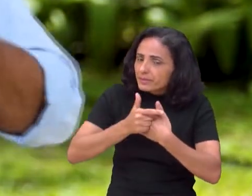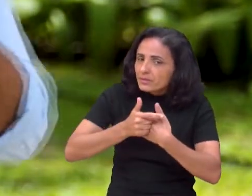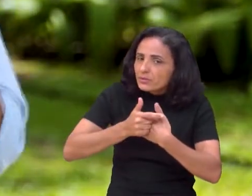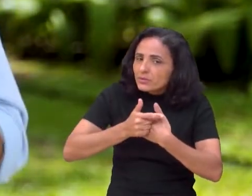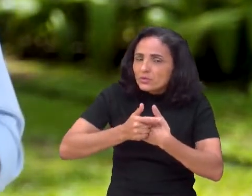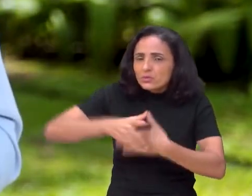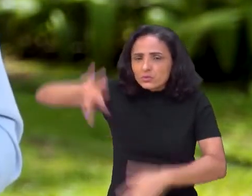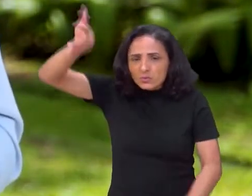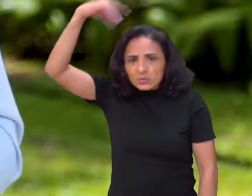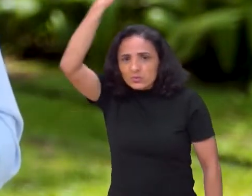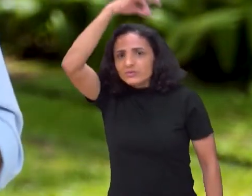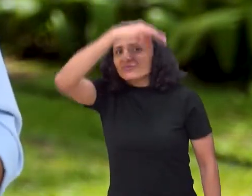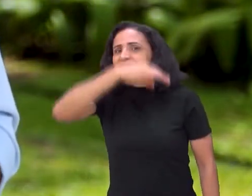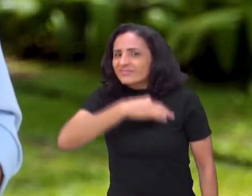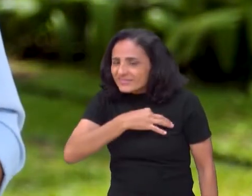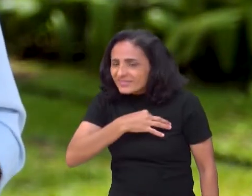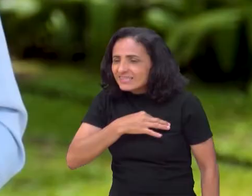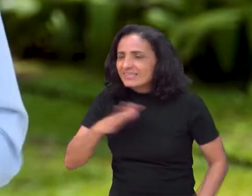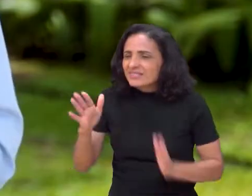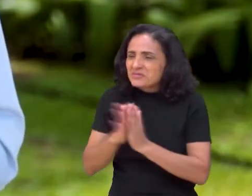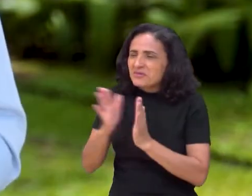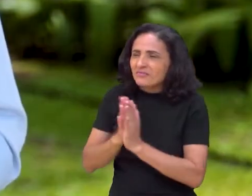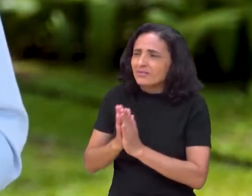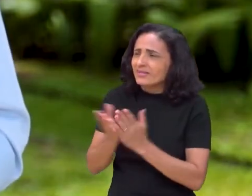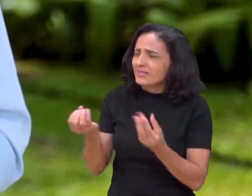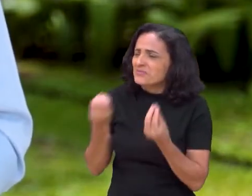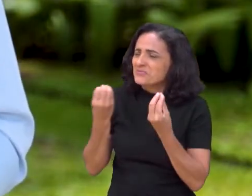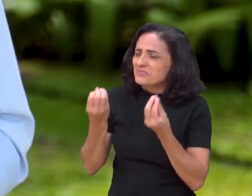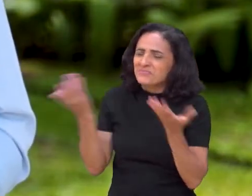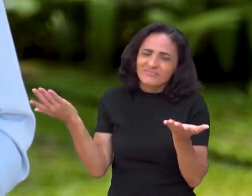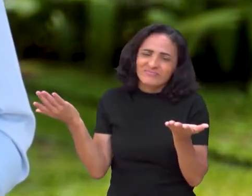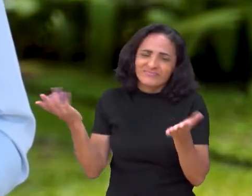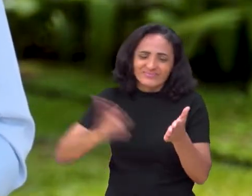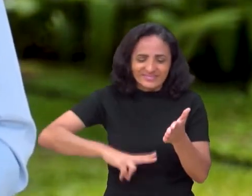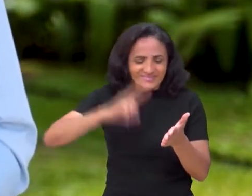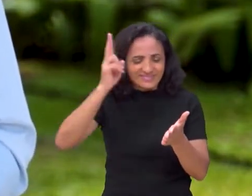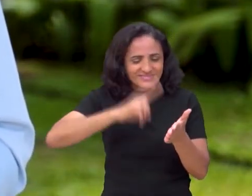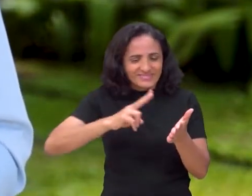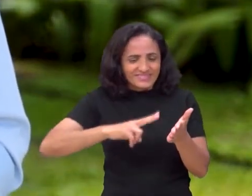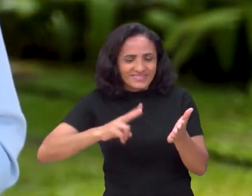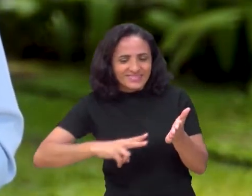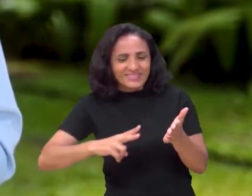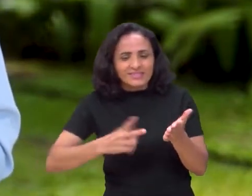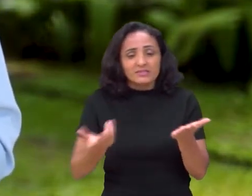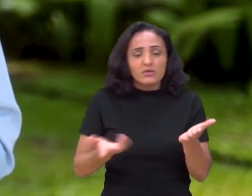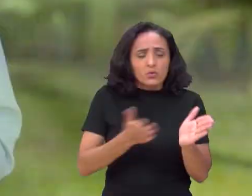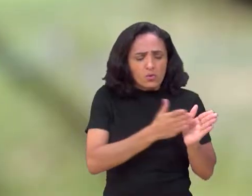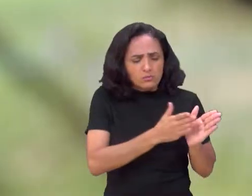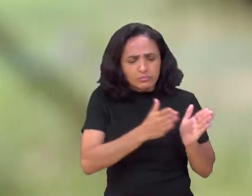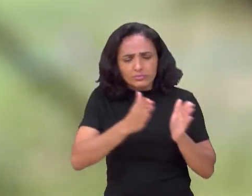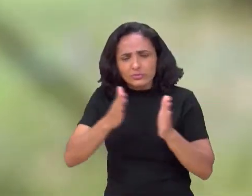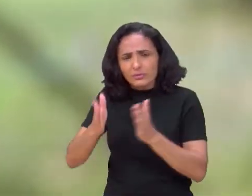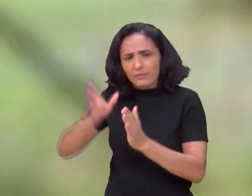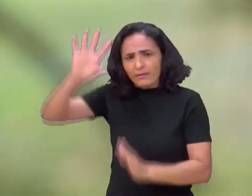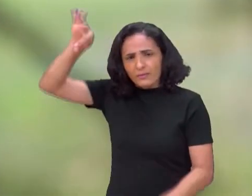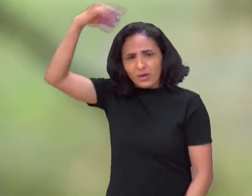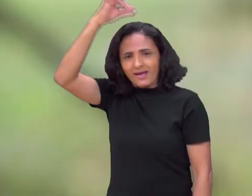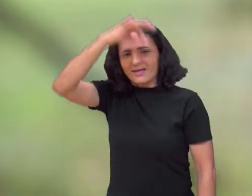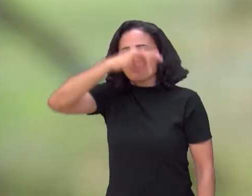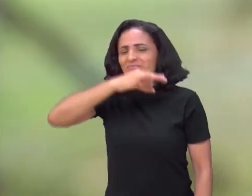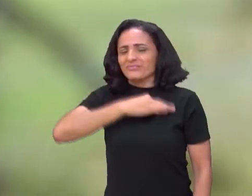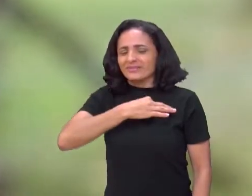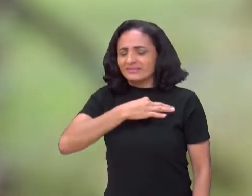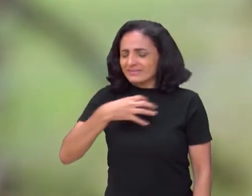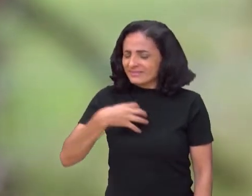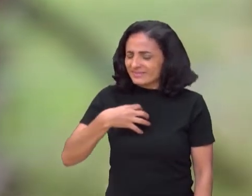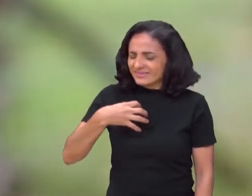para mais além disso, mais bonito de toda a história, e de estudar, e de lermos, e de pregarmos sobre o Espírito Santo de Deus, é que Ele